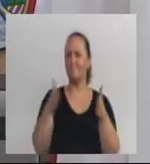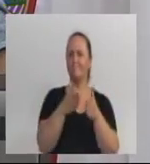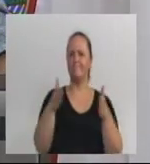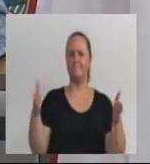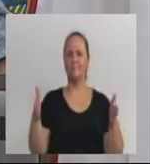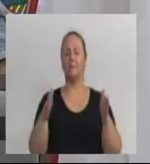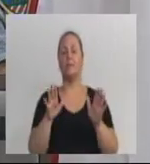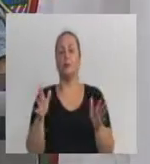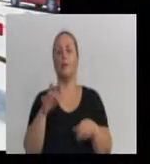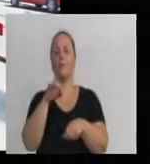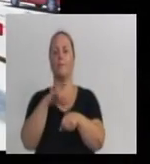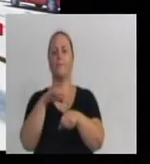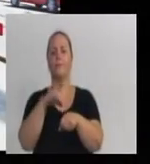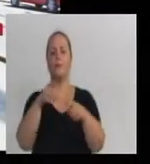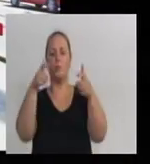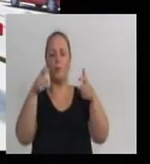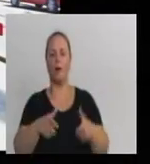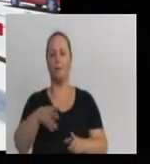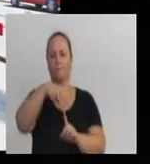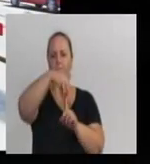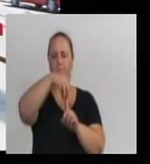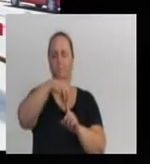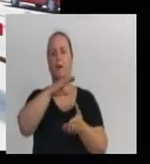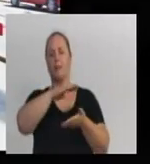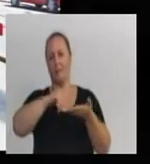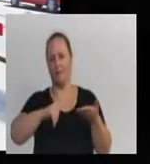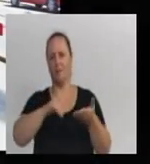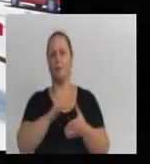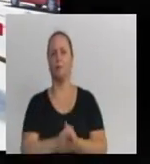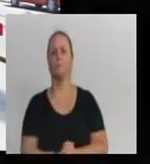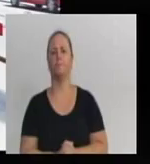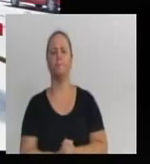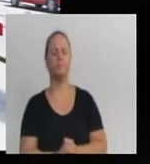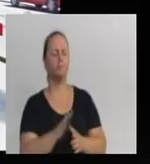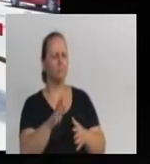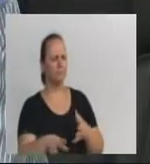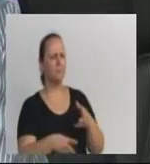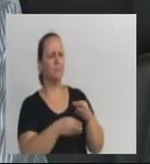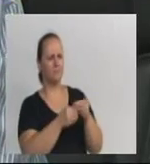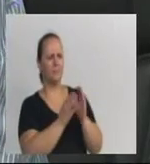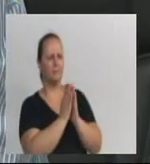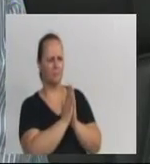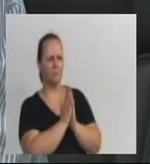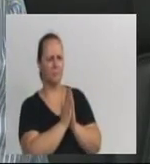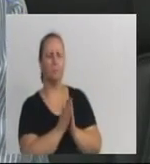utilizá-las como ponto, como abrigo de ônibus. Me concede a parte, vereador. Certamente, vereador Mauri.